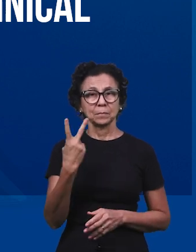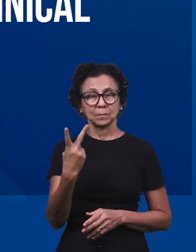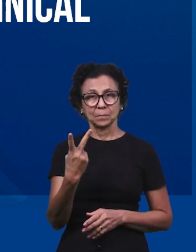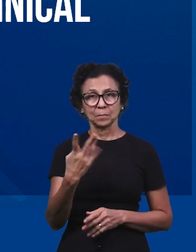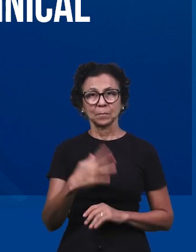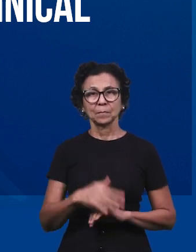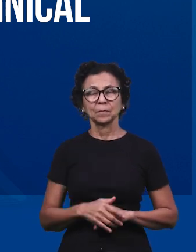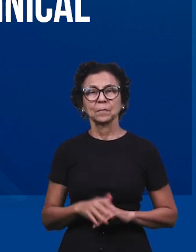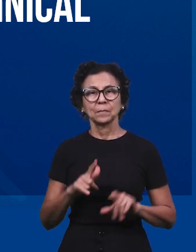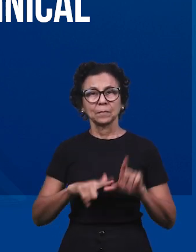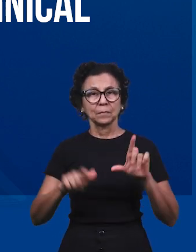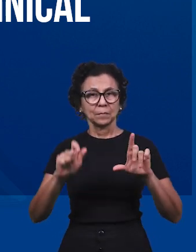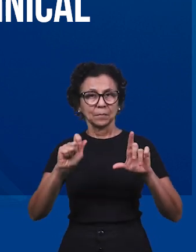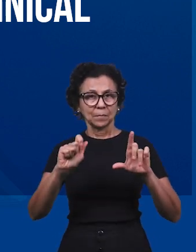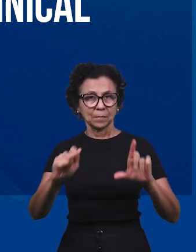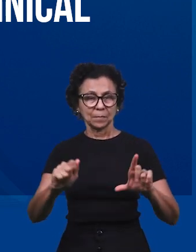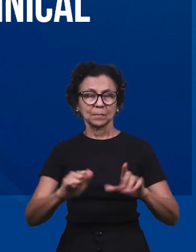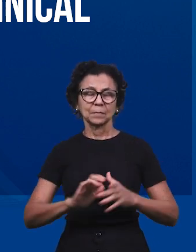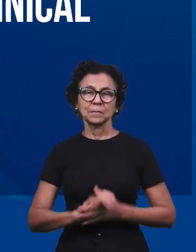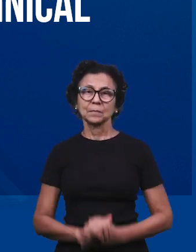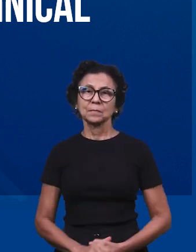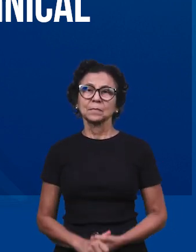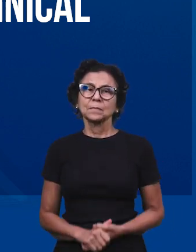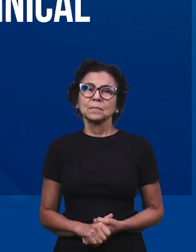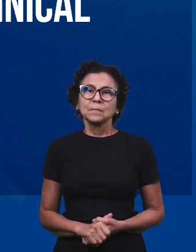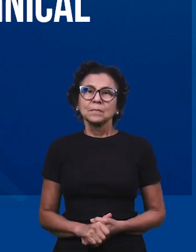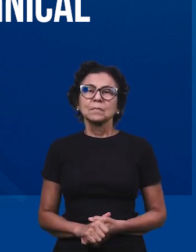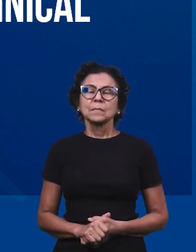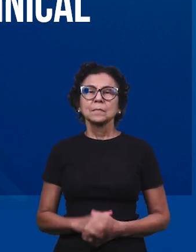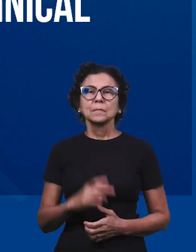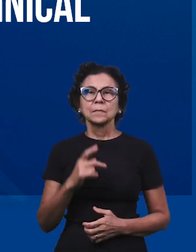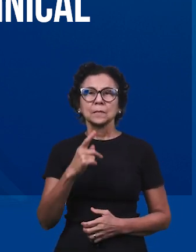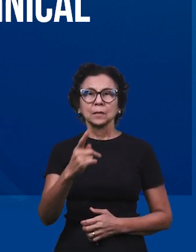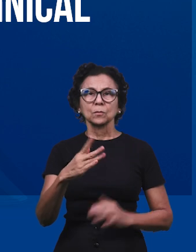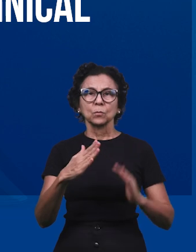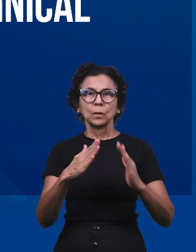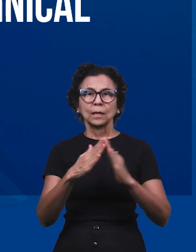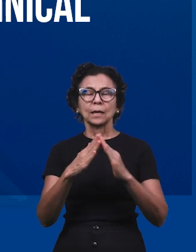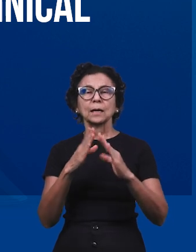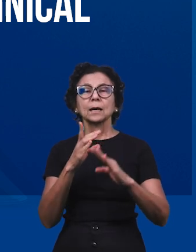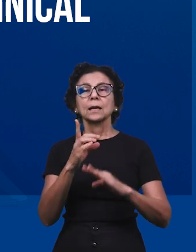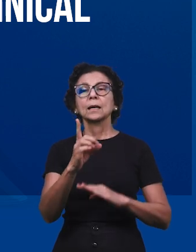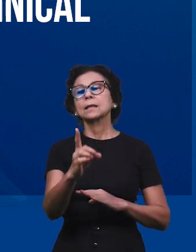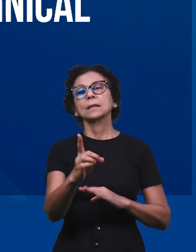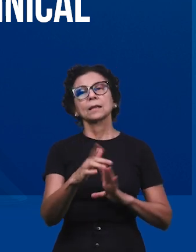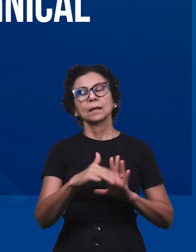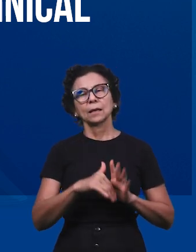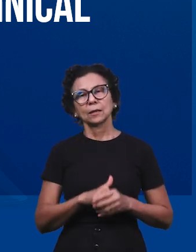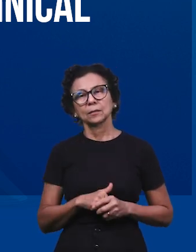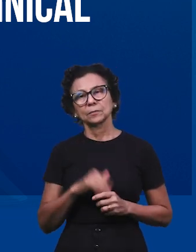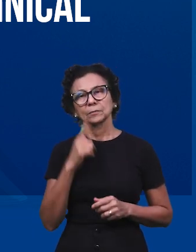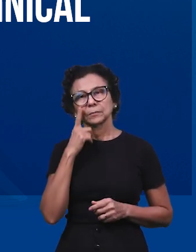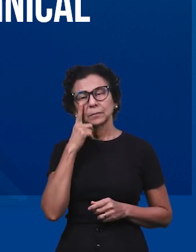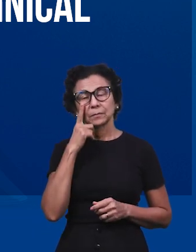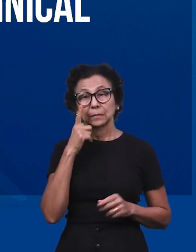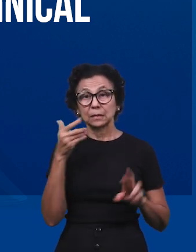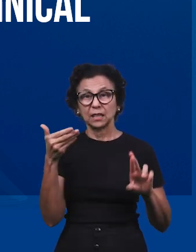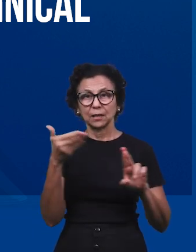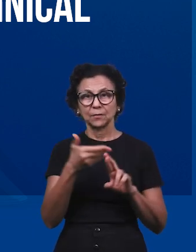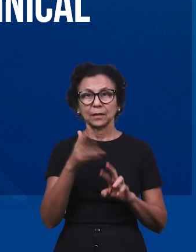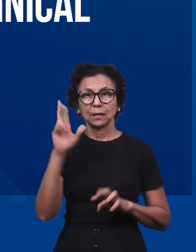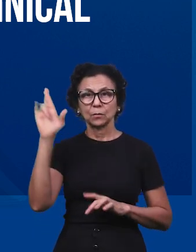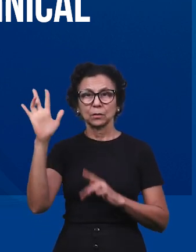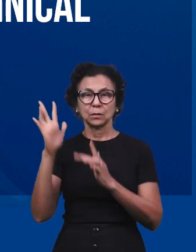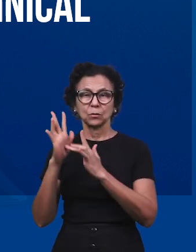2, item A, a expressão entrarei em sua casa. Essa expressão faz referência ao Senhor